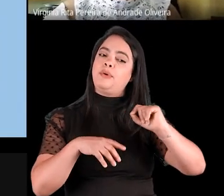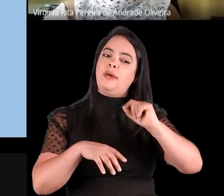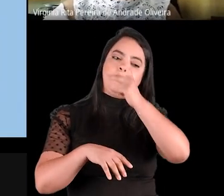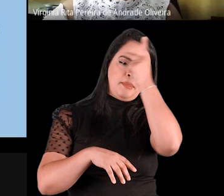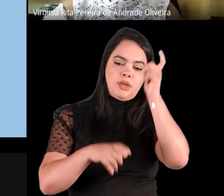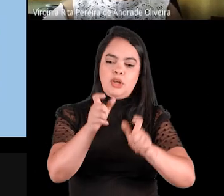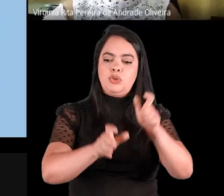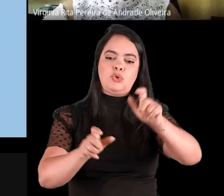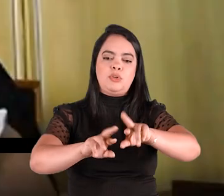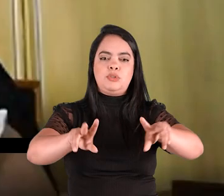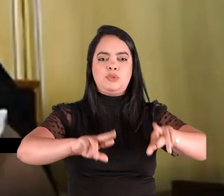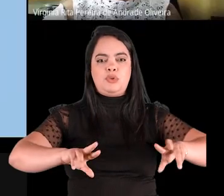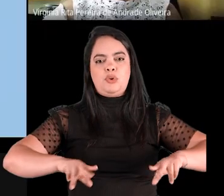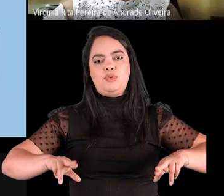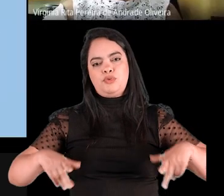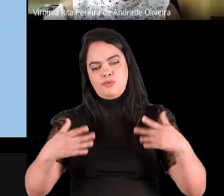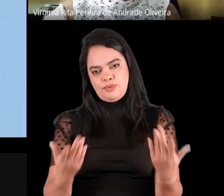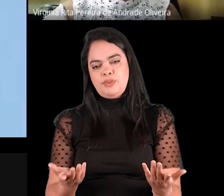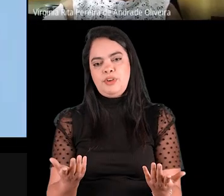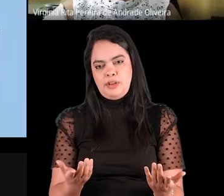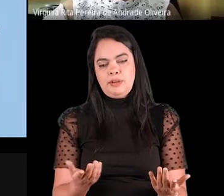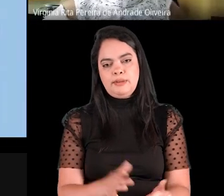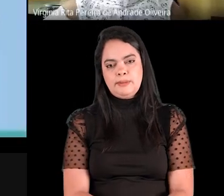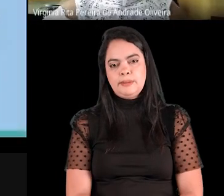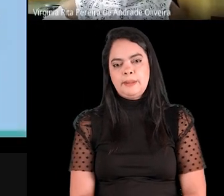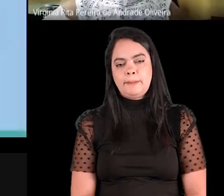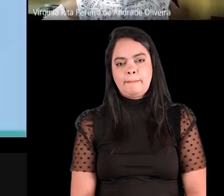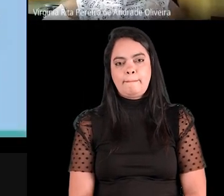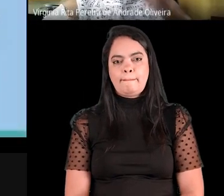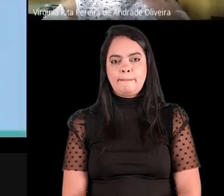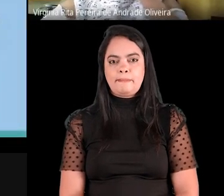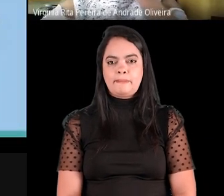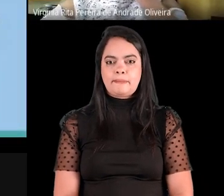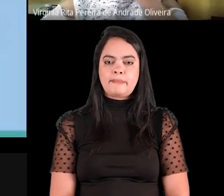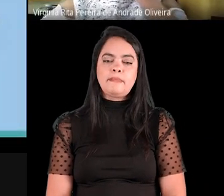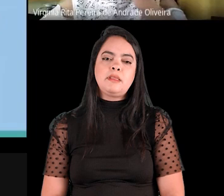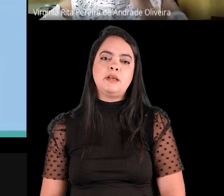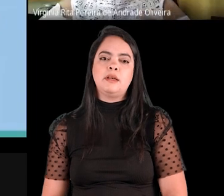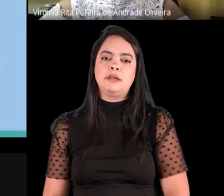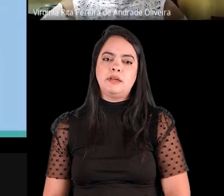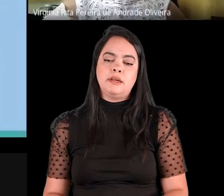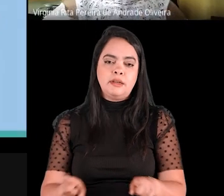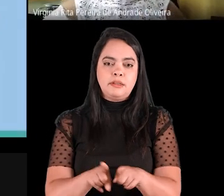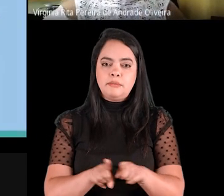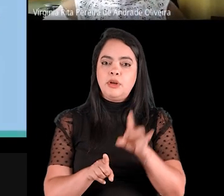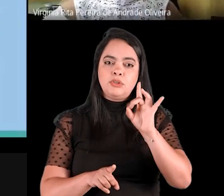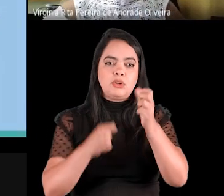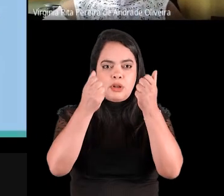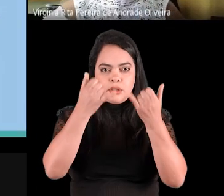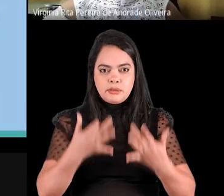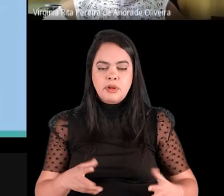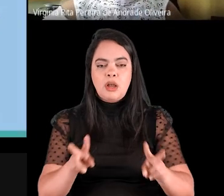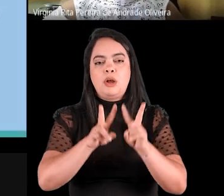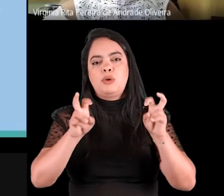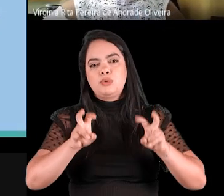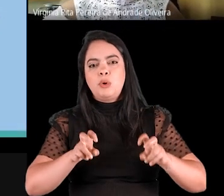e todas as pessoas ali, né, daquele espaço. E aí a gente trazer só essa questão do desenho universal da